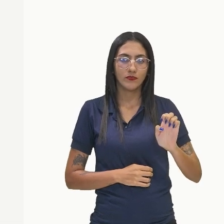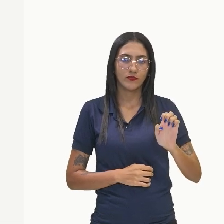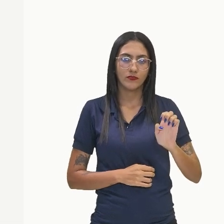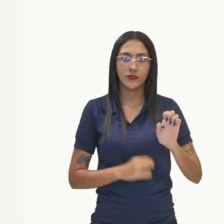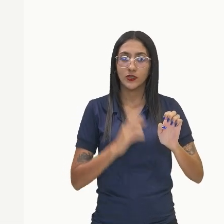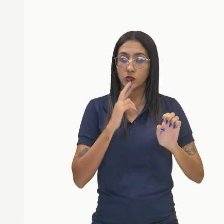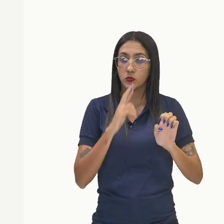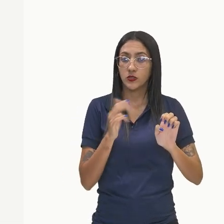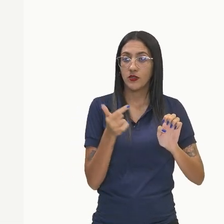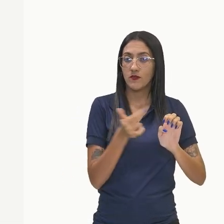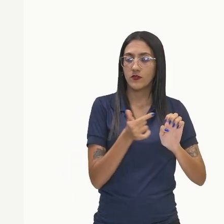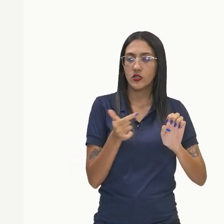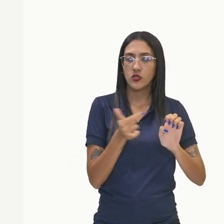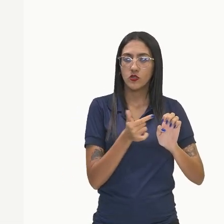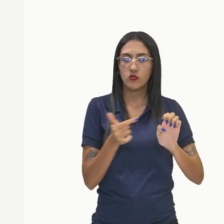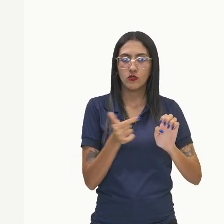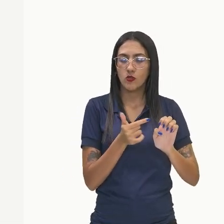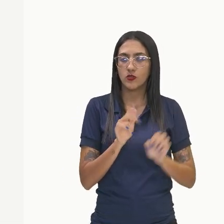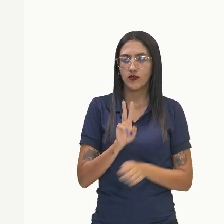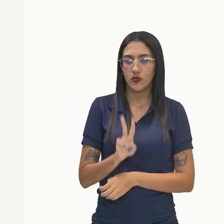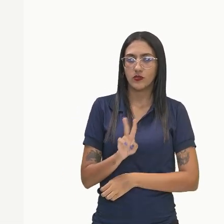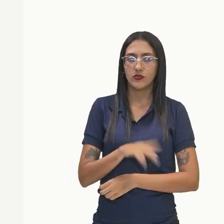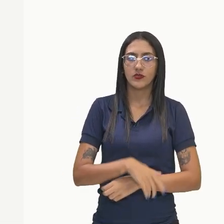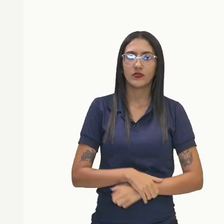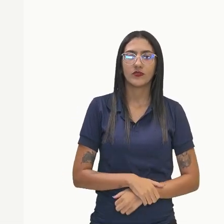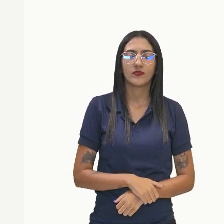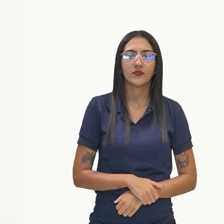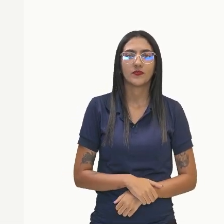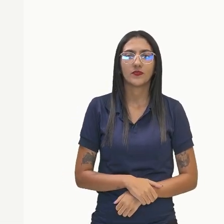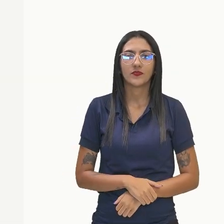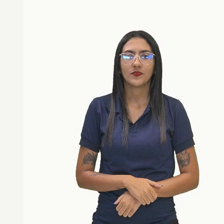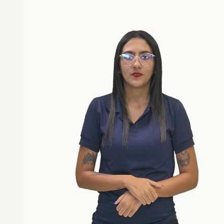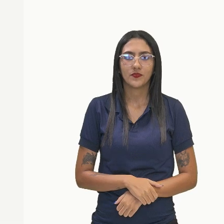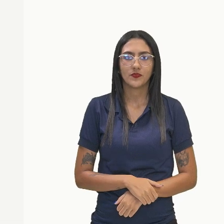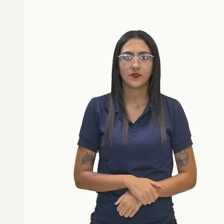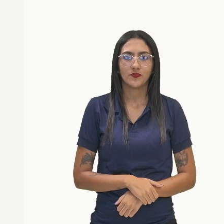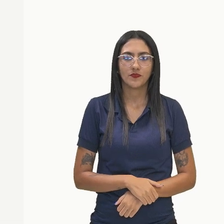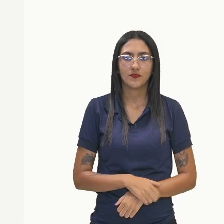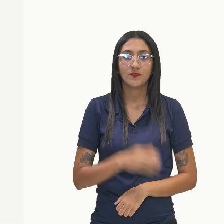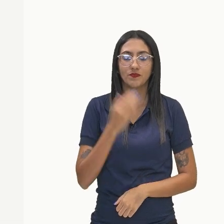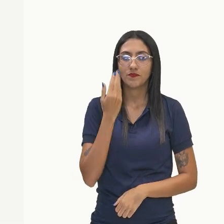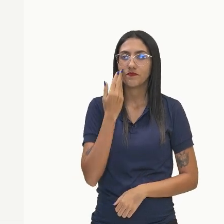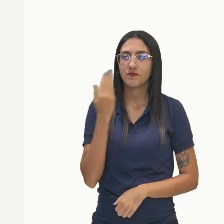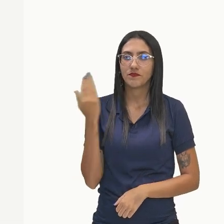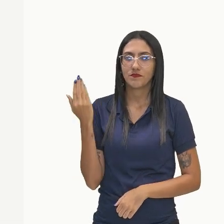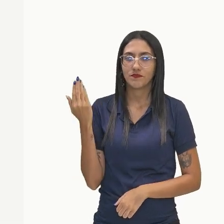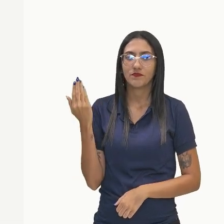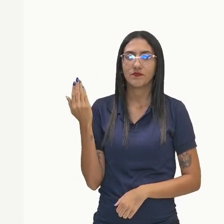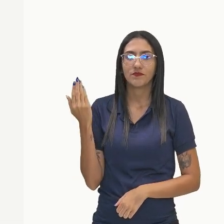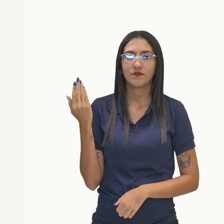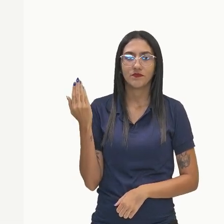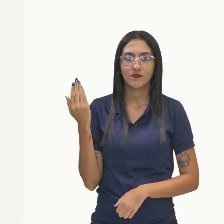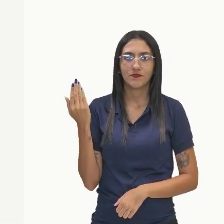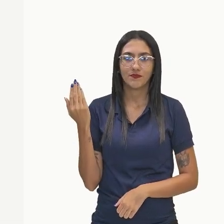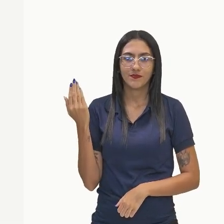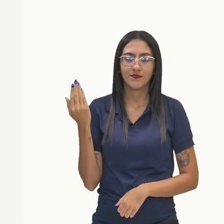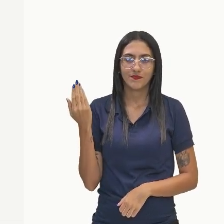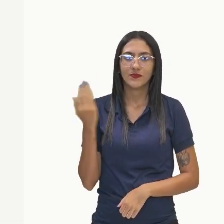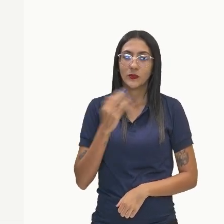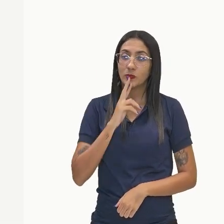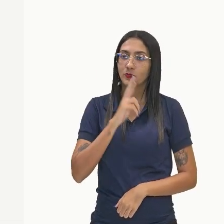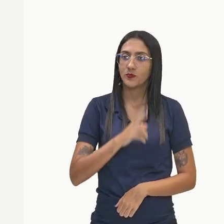a 22 volts. Como a gente vai ver aqui na solução, eu fiz a cartela da solução bem bonitinha aí para você,